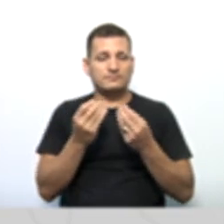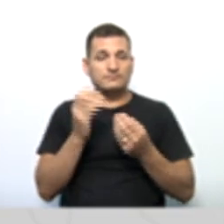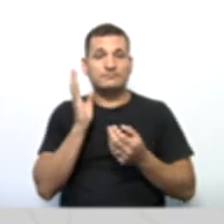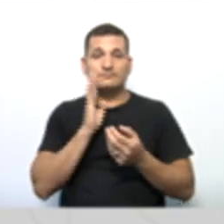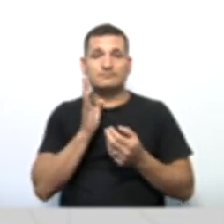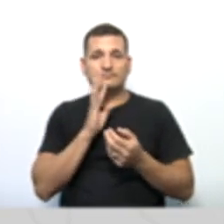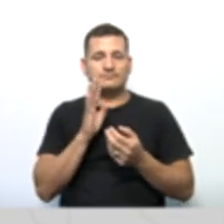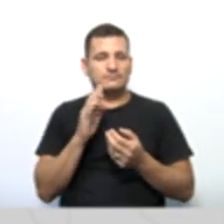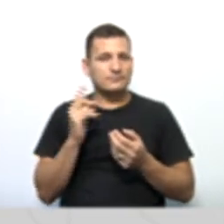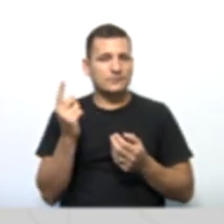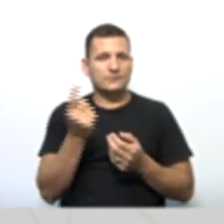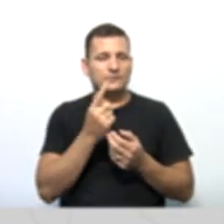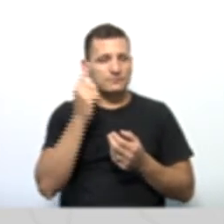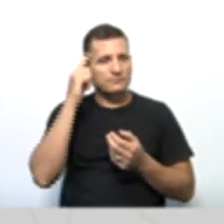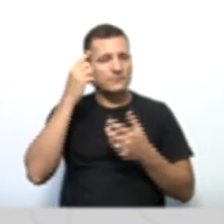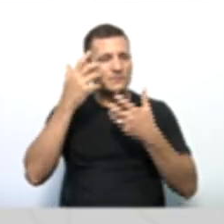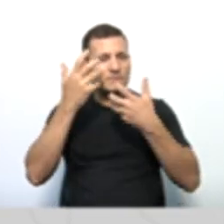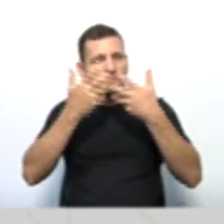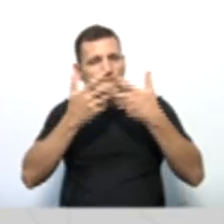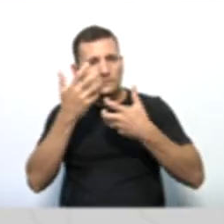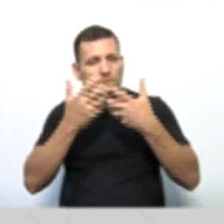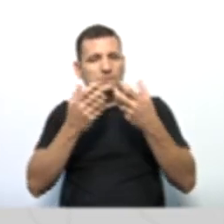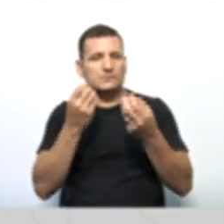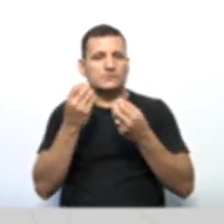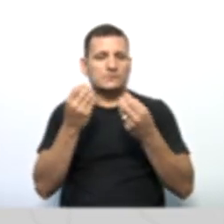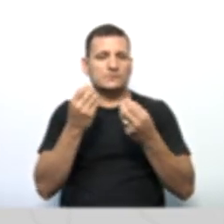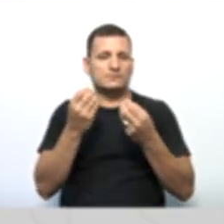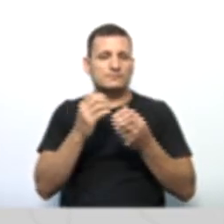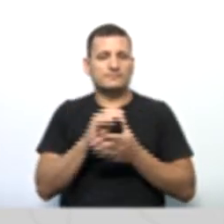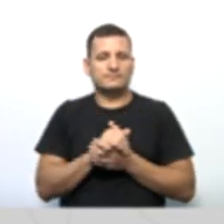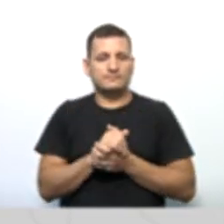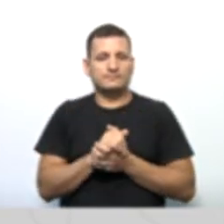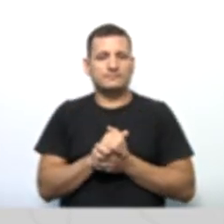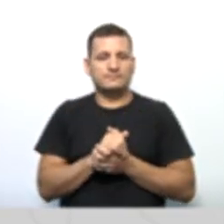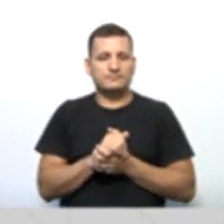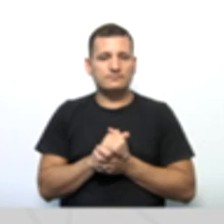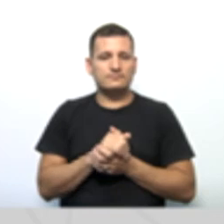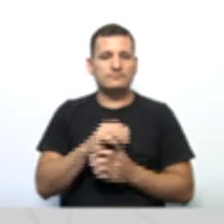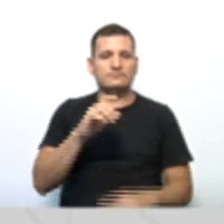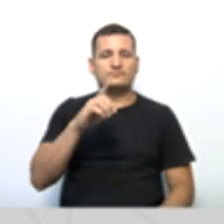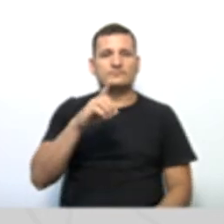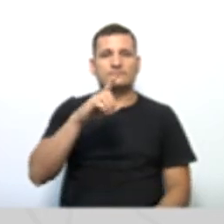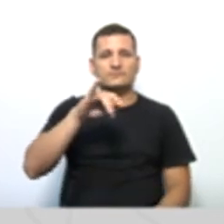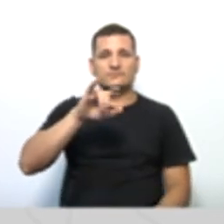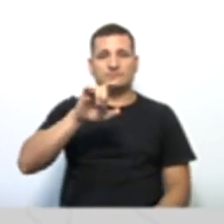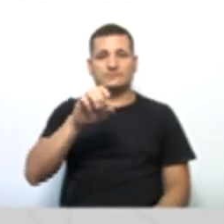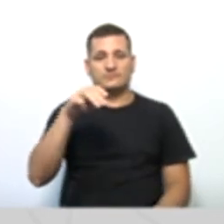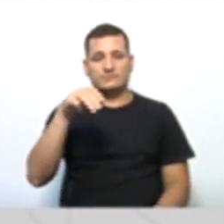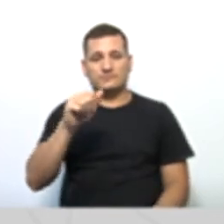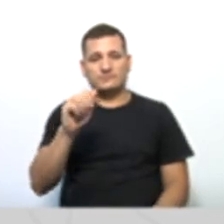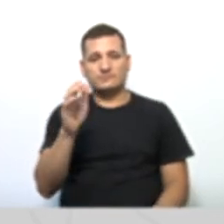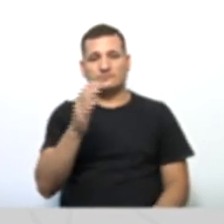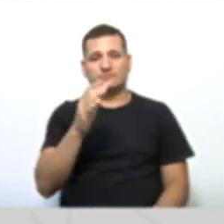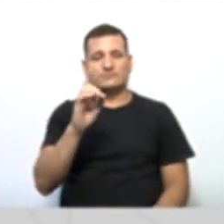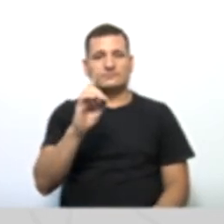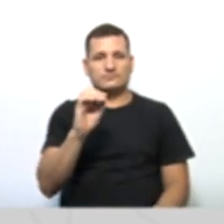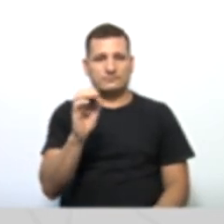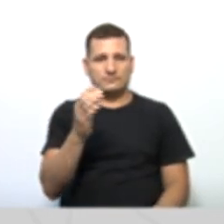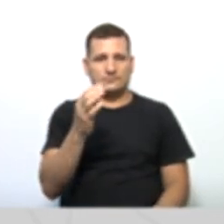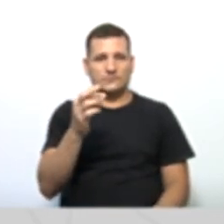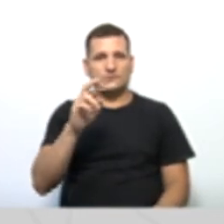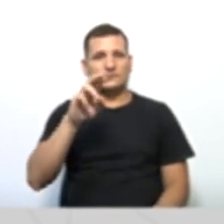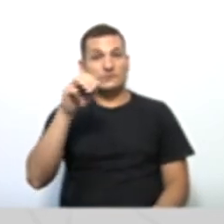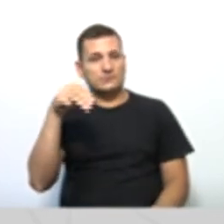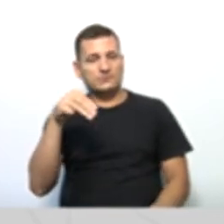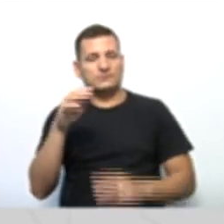legal para que a gente possa refletir sobre a nossa ação, que é conhecido como o dilema do trem. Vou jogar essa para o professor Diego para